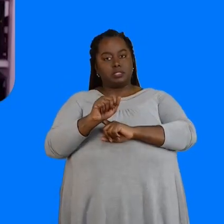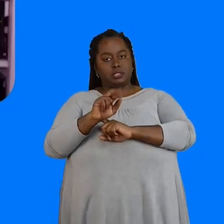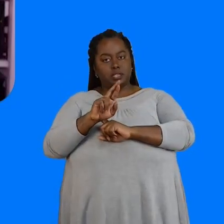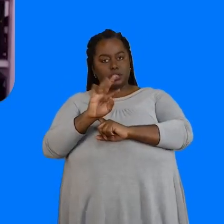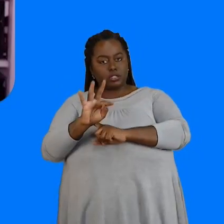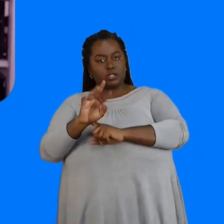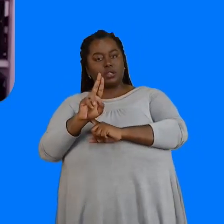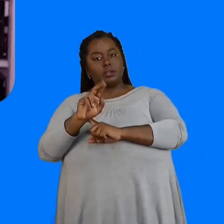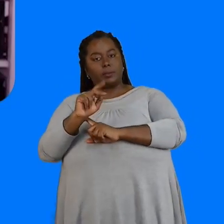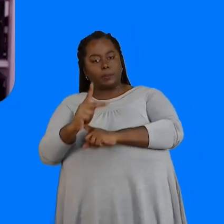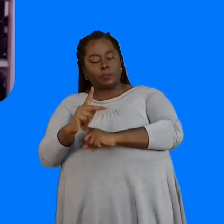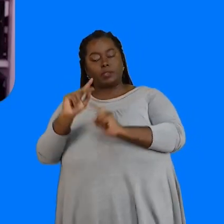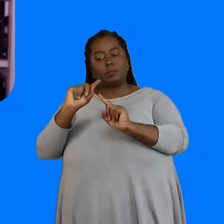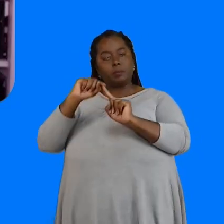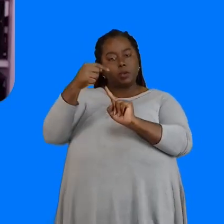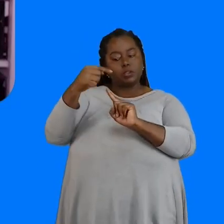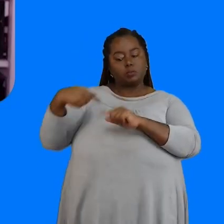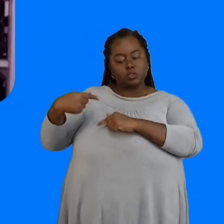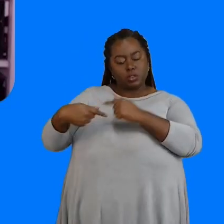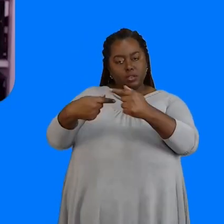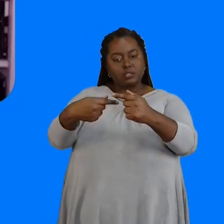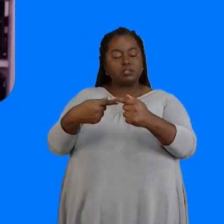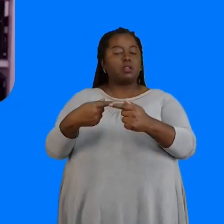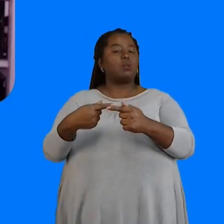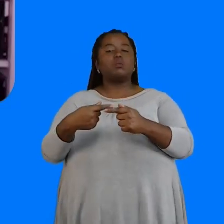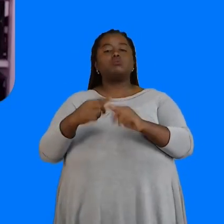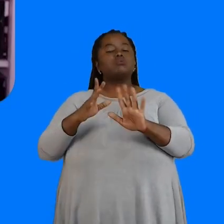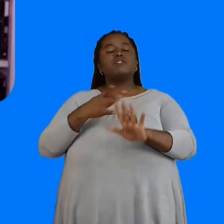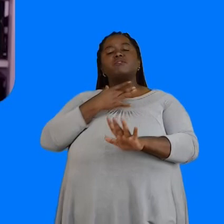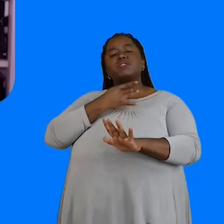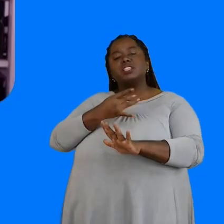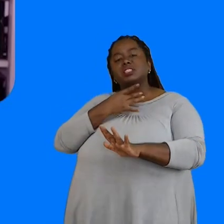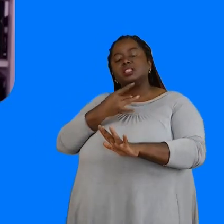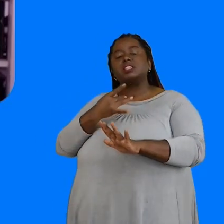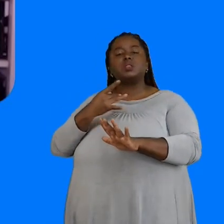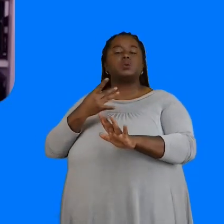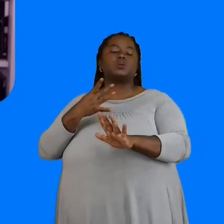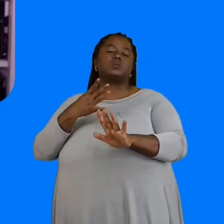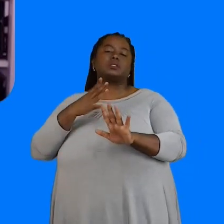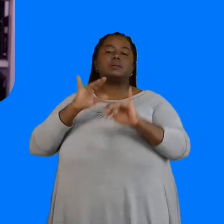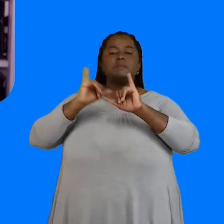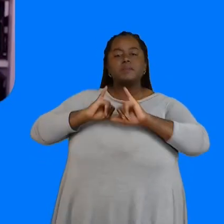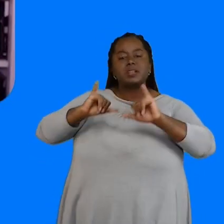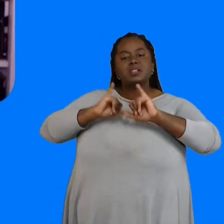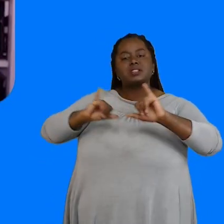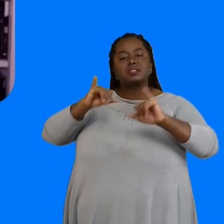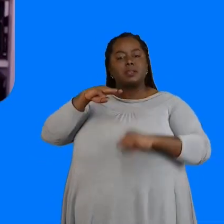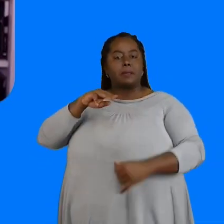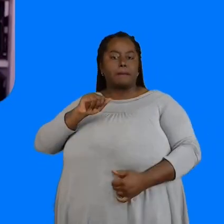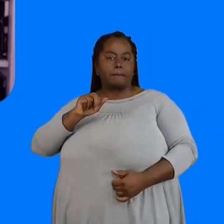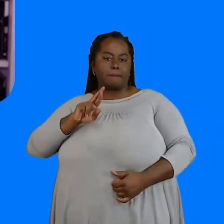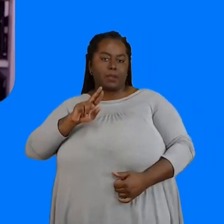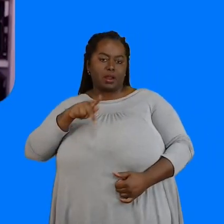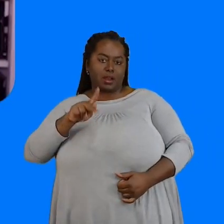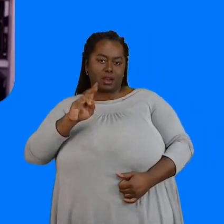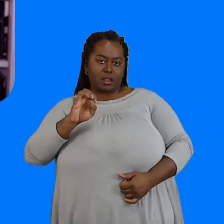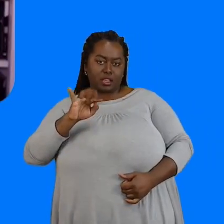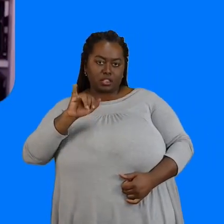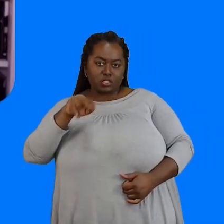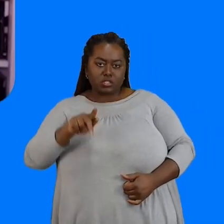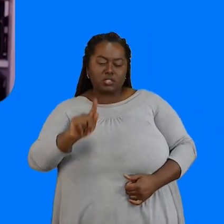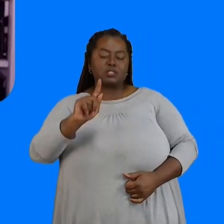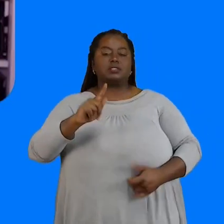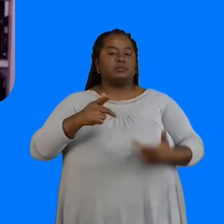para estar a viver um mundo de fake news, de spins, de marketing, do que contam os jornais, mas que quer saber a verdade. Eu